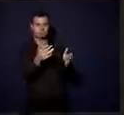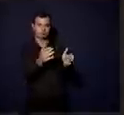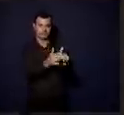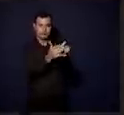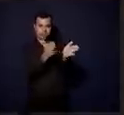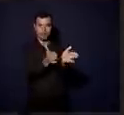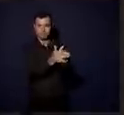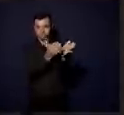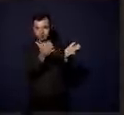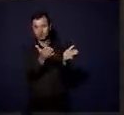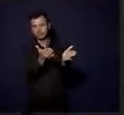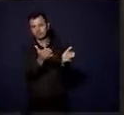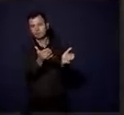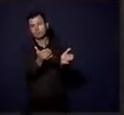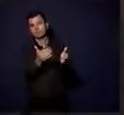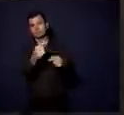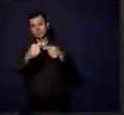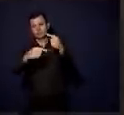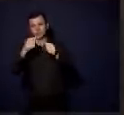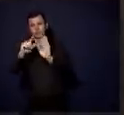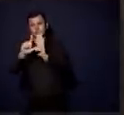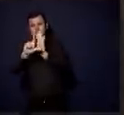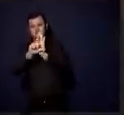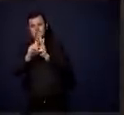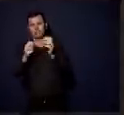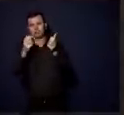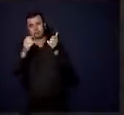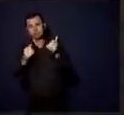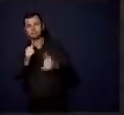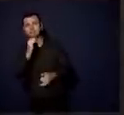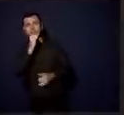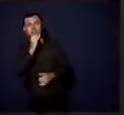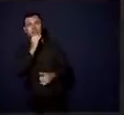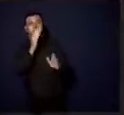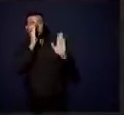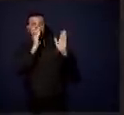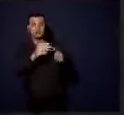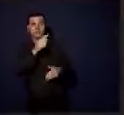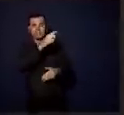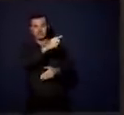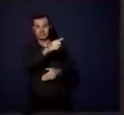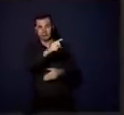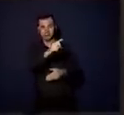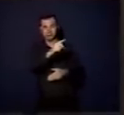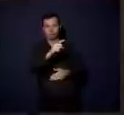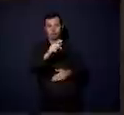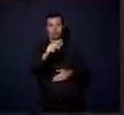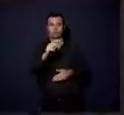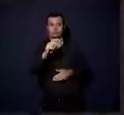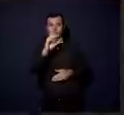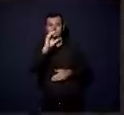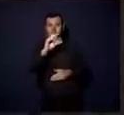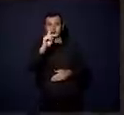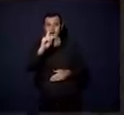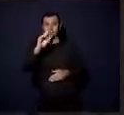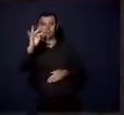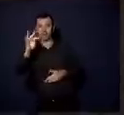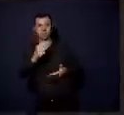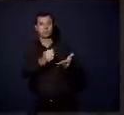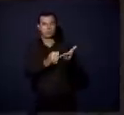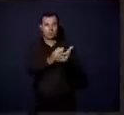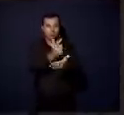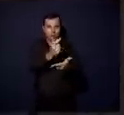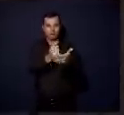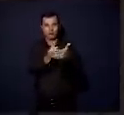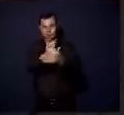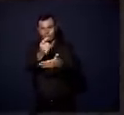por exemplo isso é definido depois na legislação complementar Então quem tá no cadastro único vai lá compra dá o CPF tá aí depois você vê o imposto que